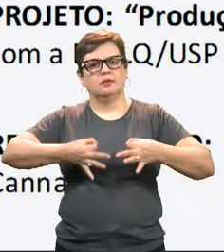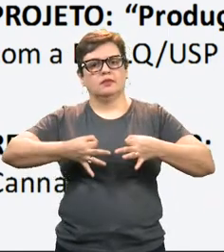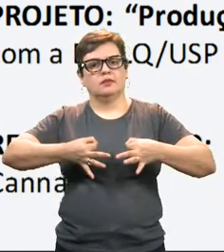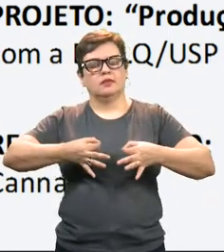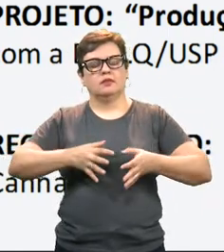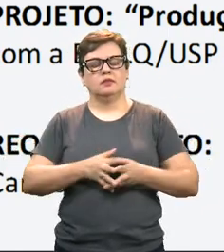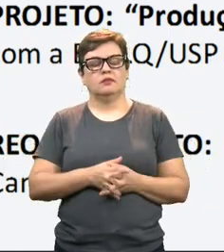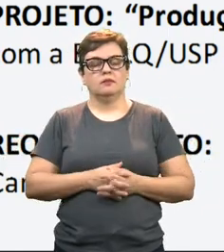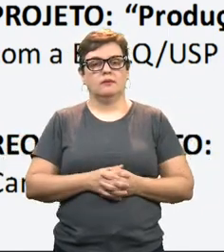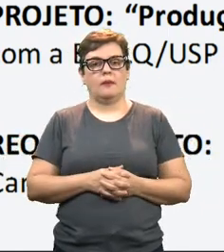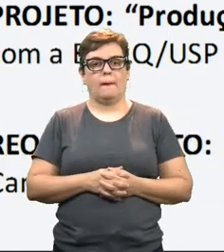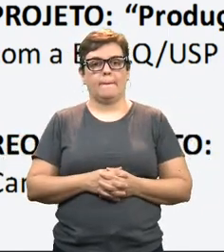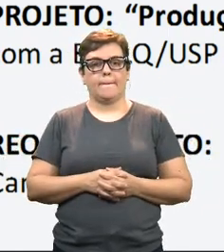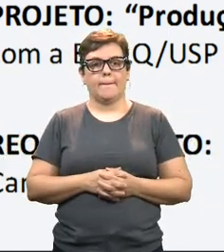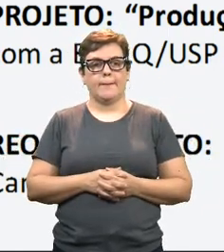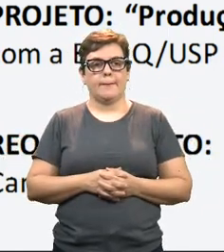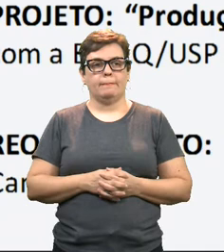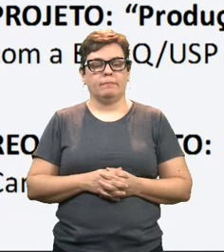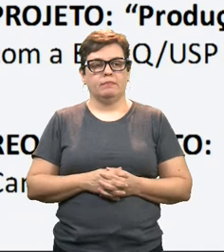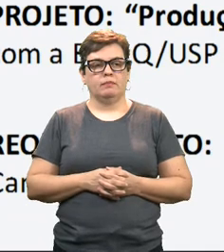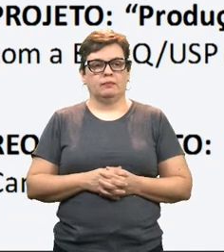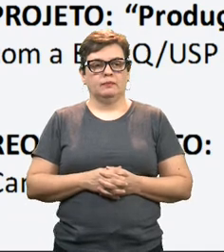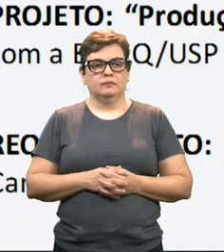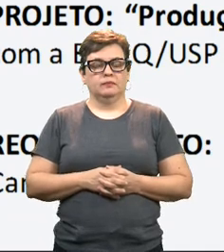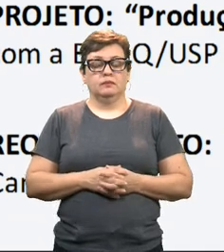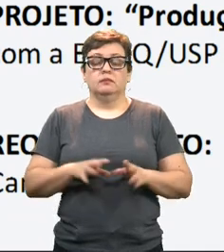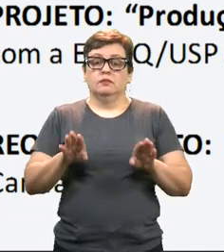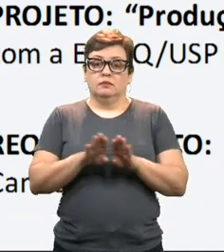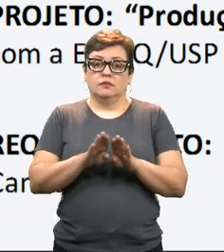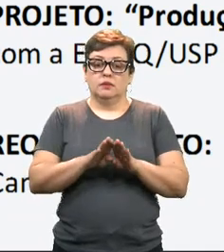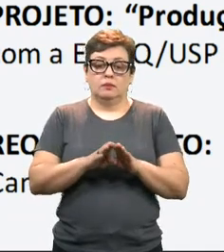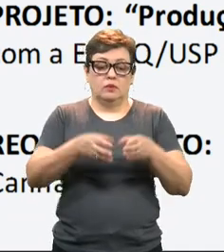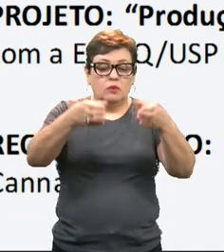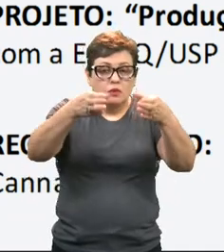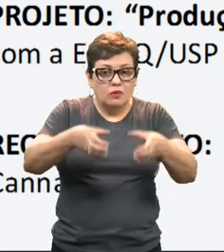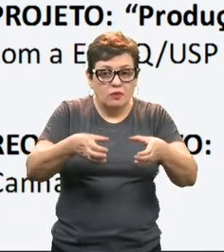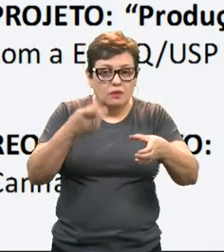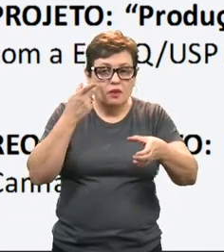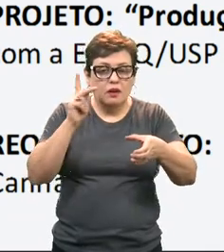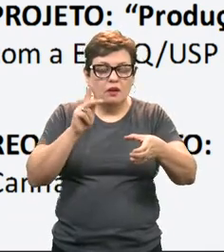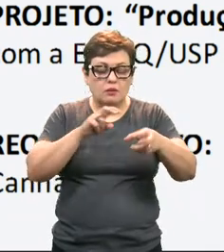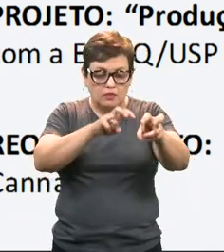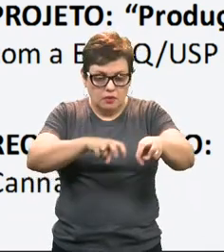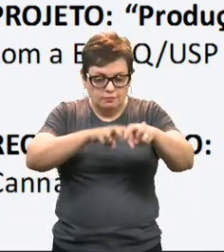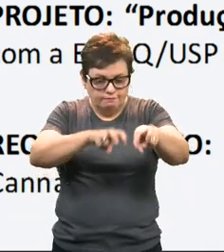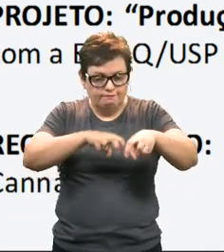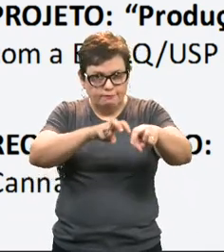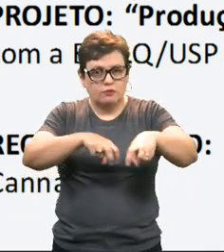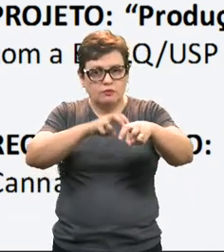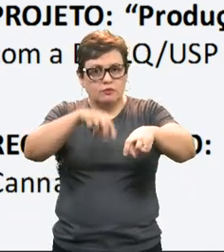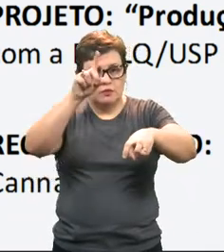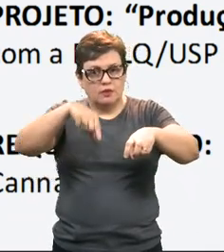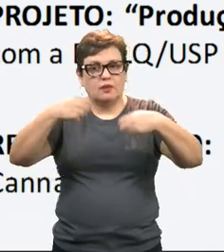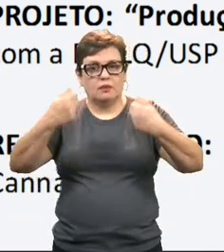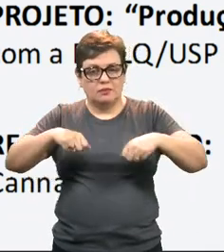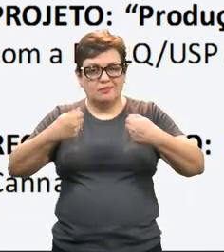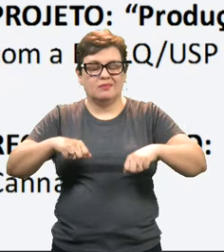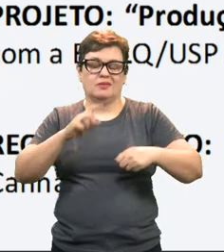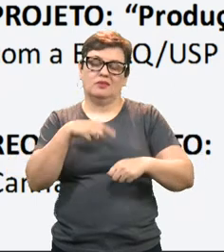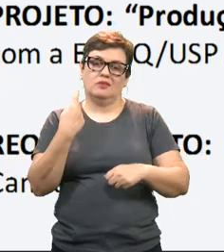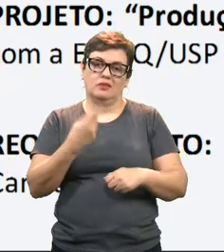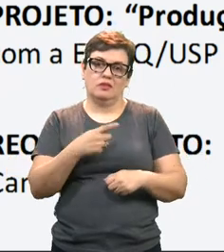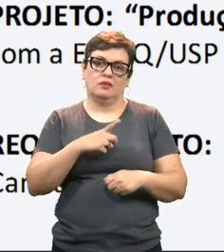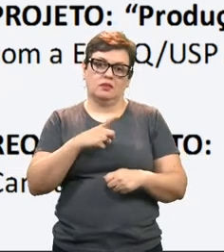ponderado. A sede, né, e a estrutura para o cultivo, que é a necessidade que nós temos